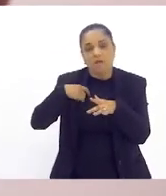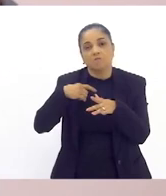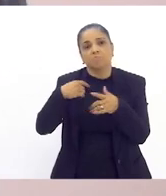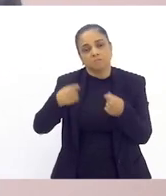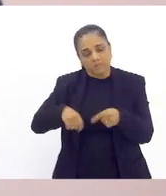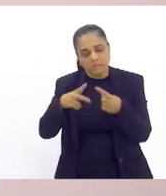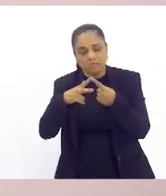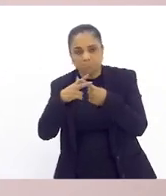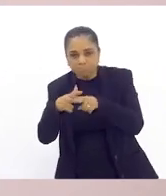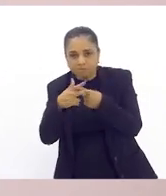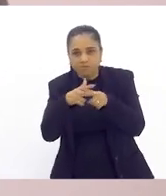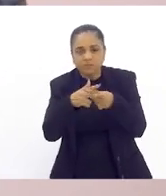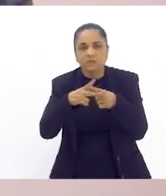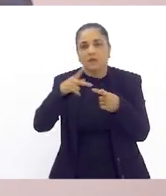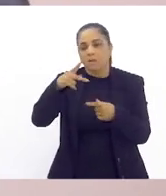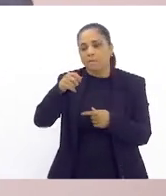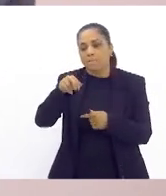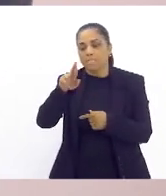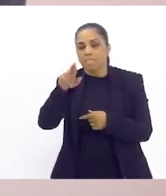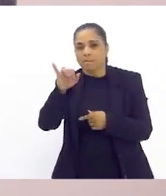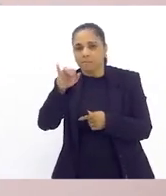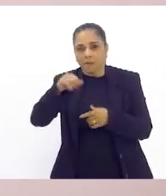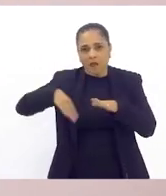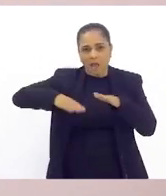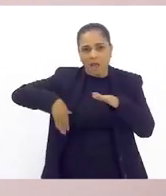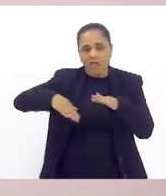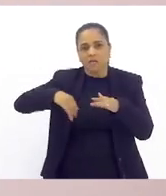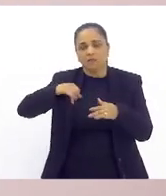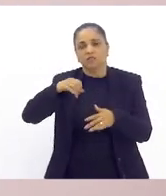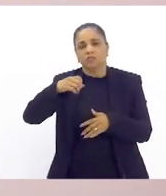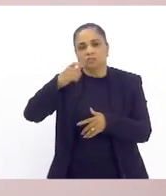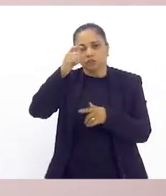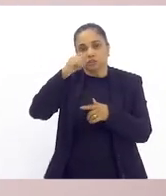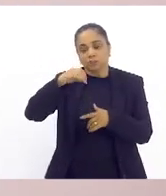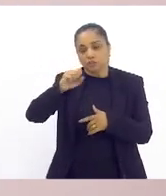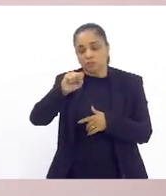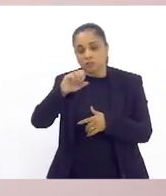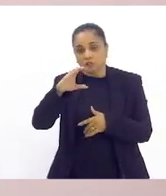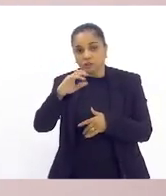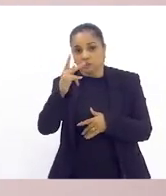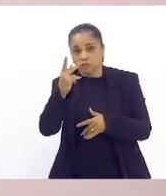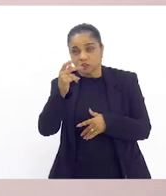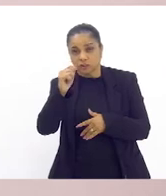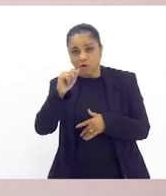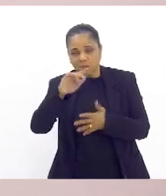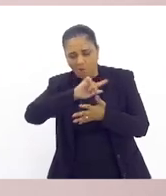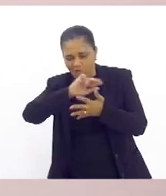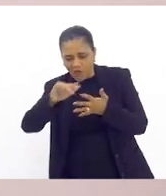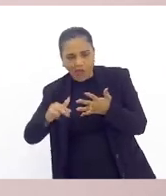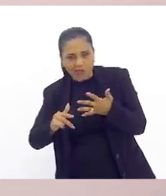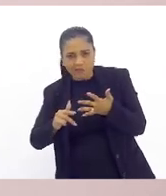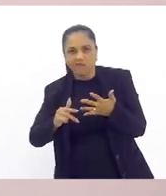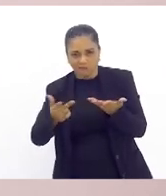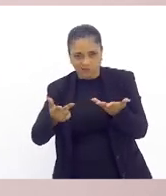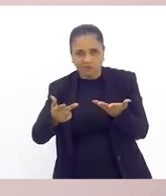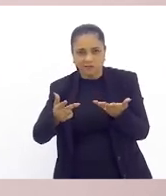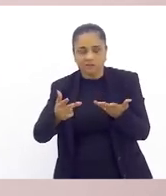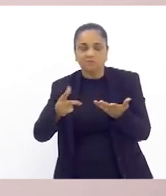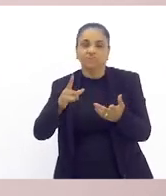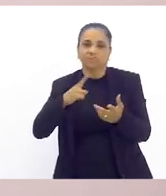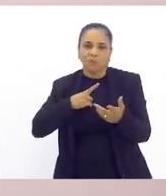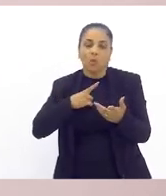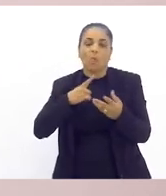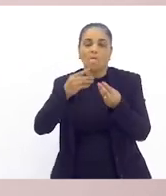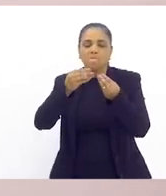nós temos a Praia de Atafona bruxa e Chapéu do Sol a sul e é precário